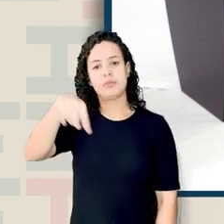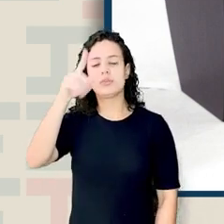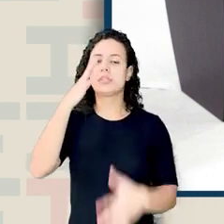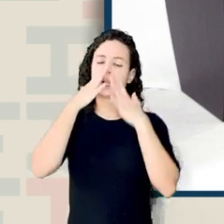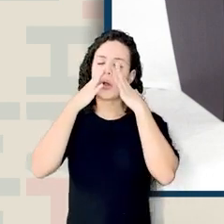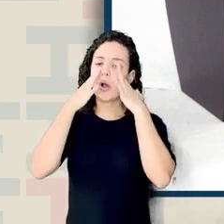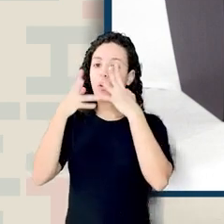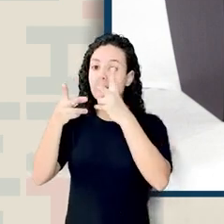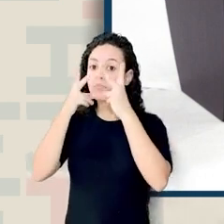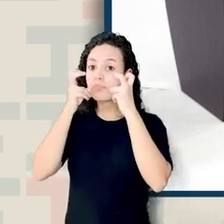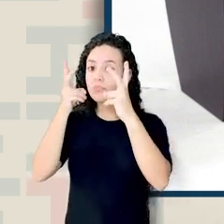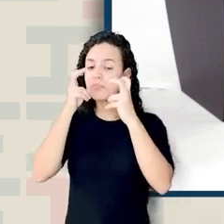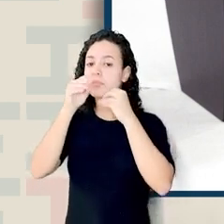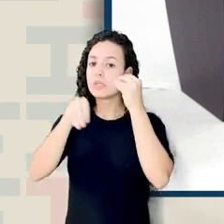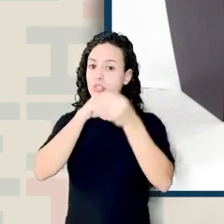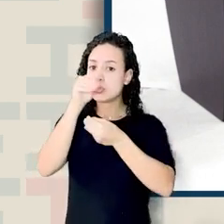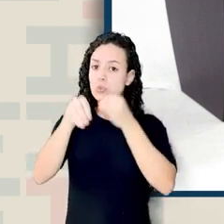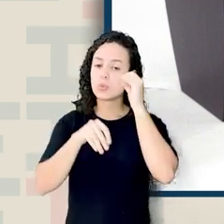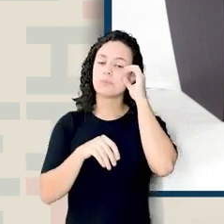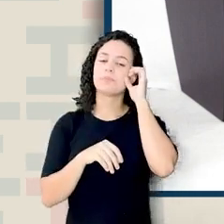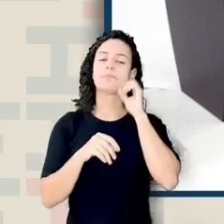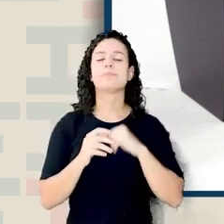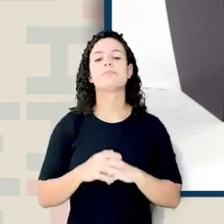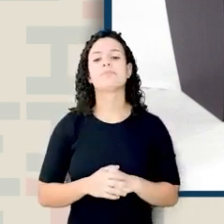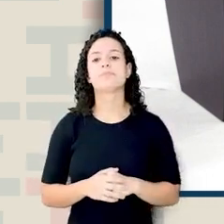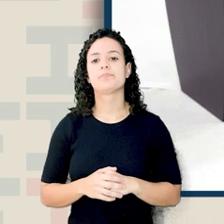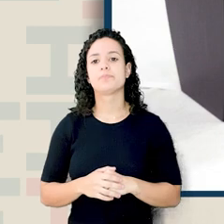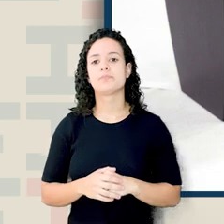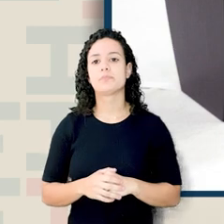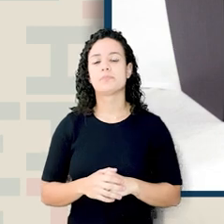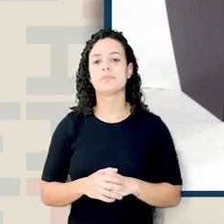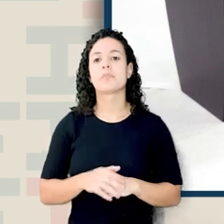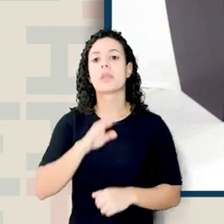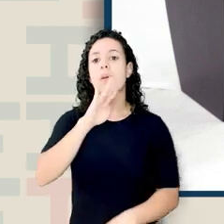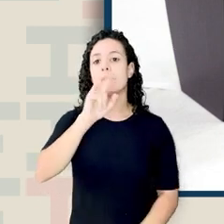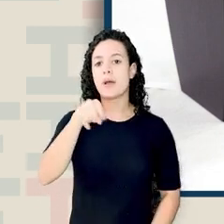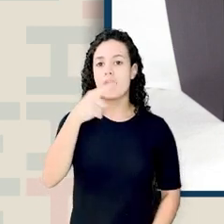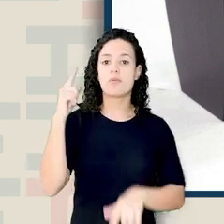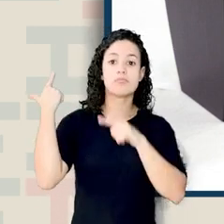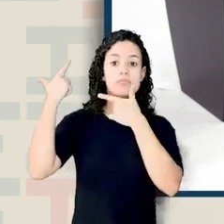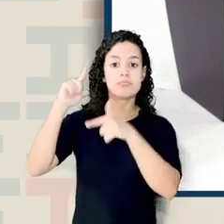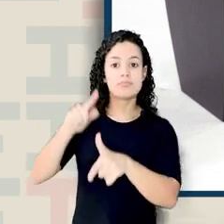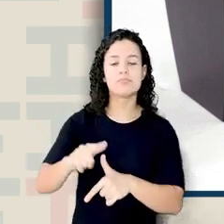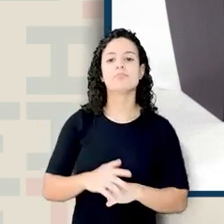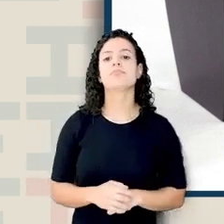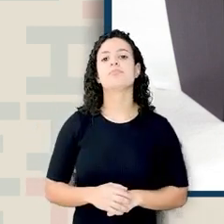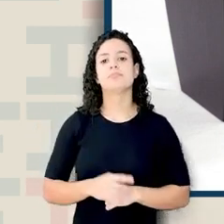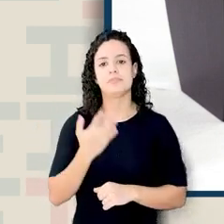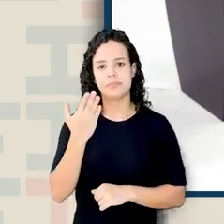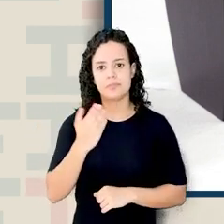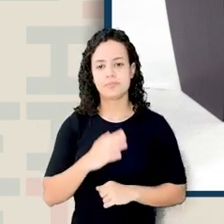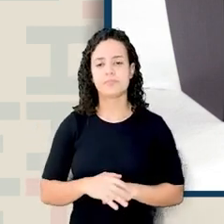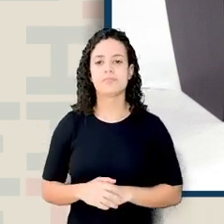a observar as misturas dessas células. Baião tradicional,